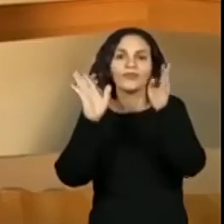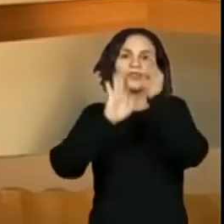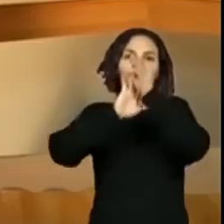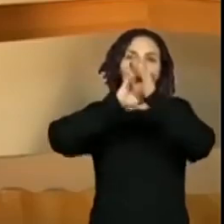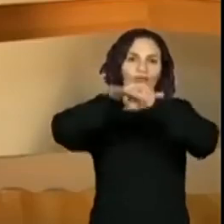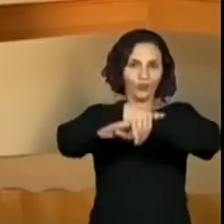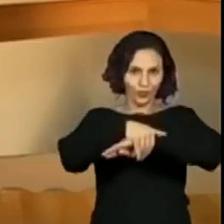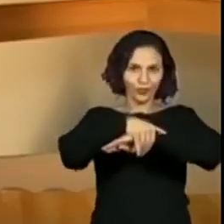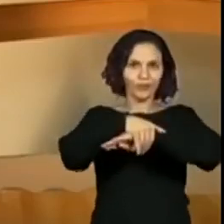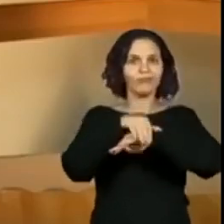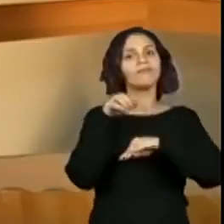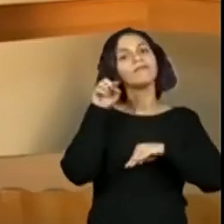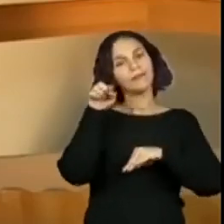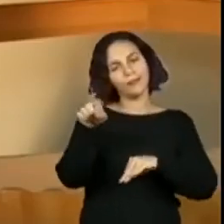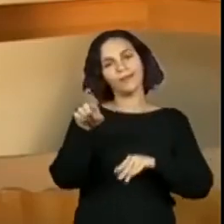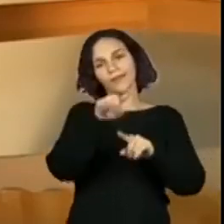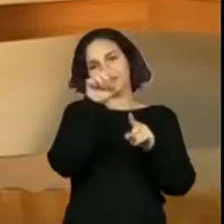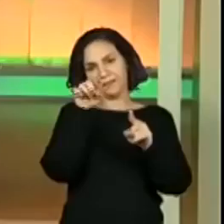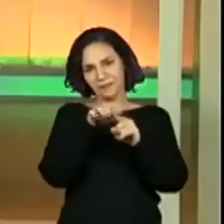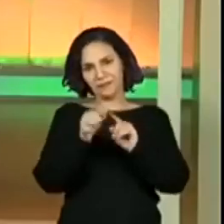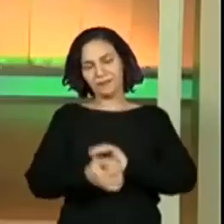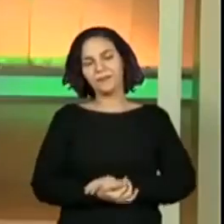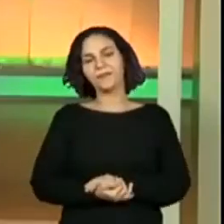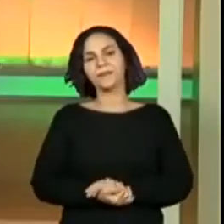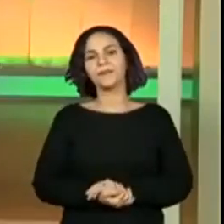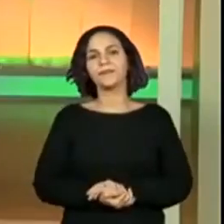e a noite surgir.